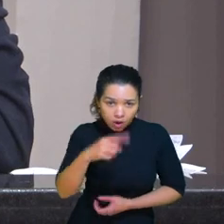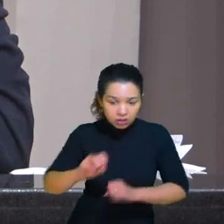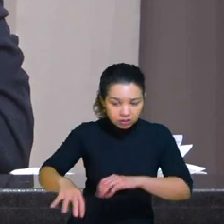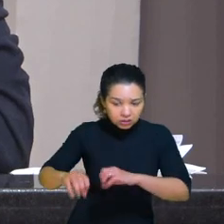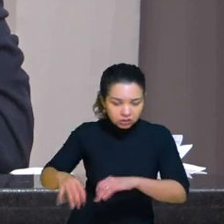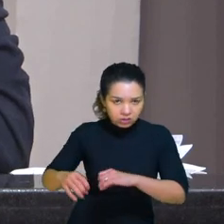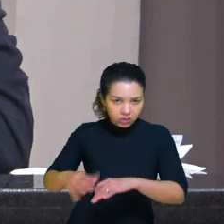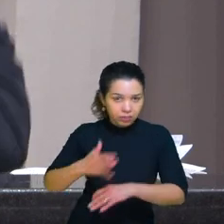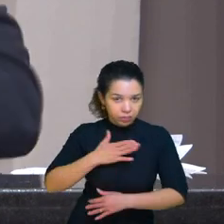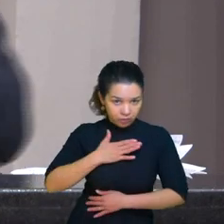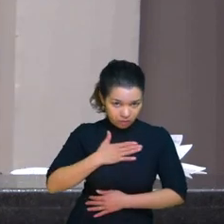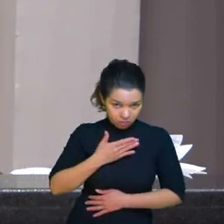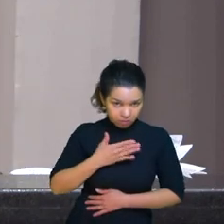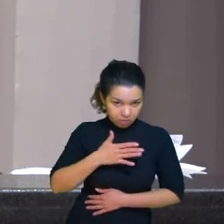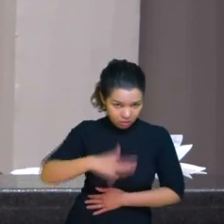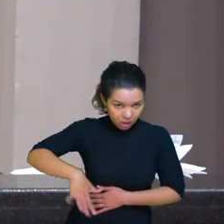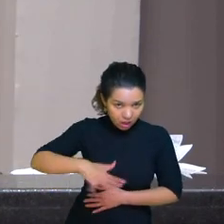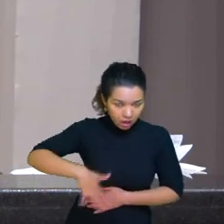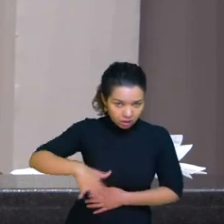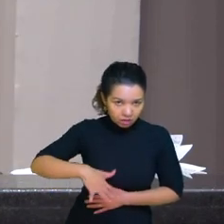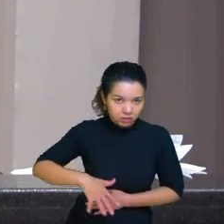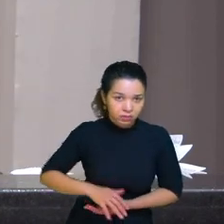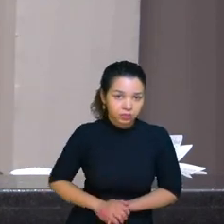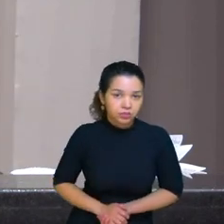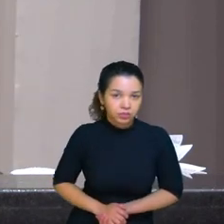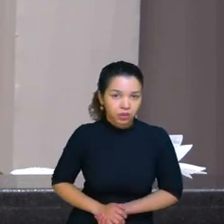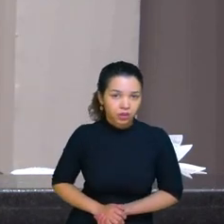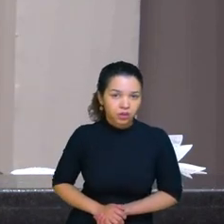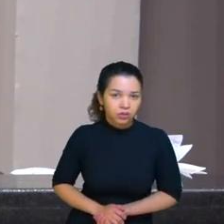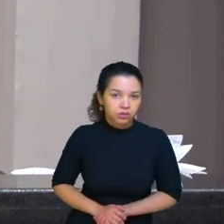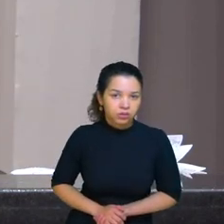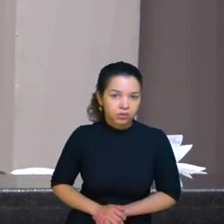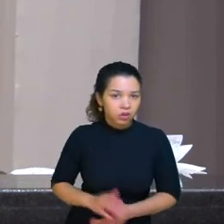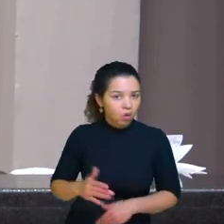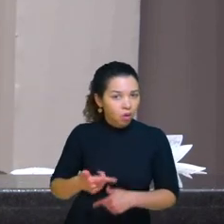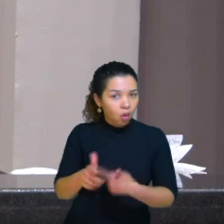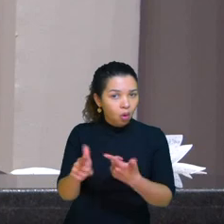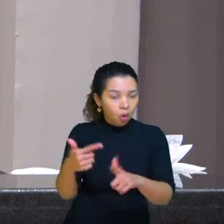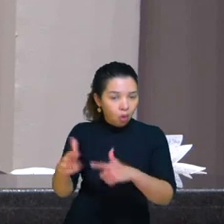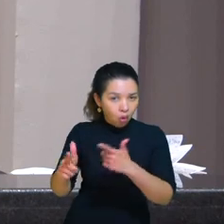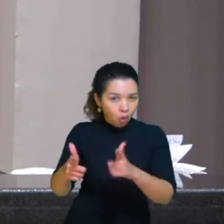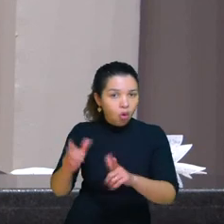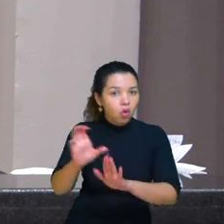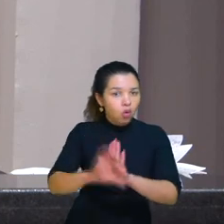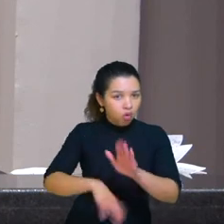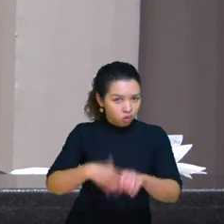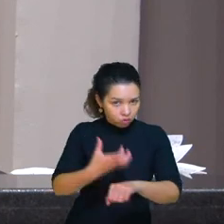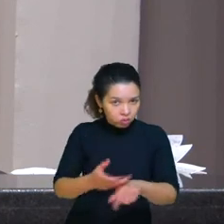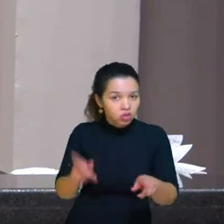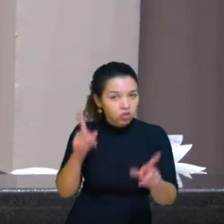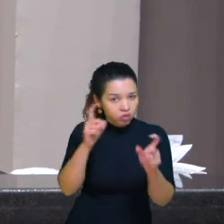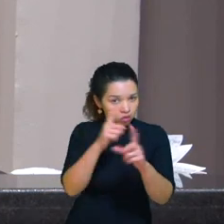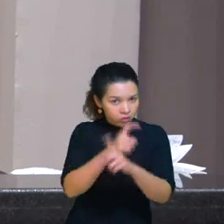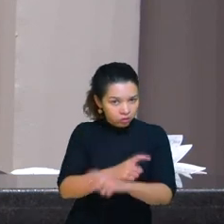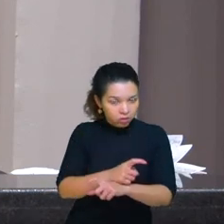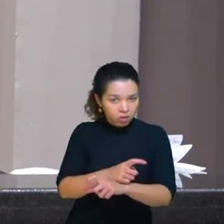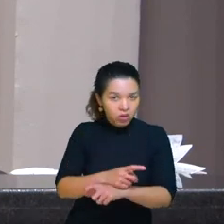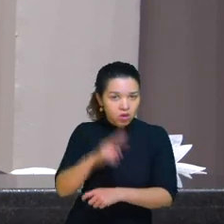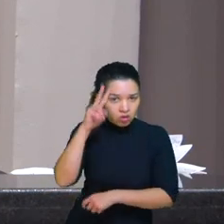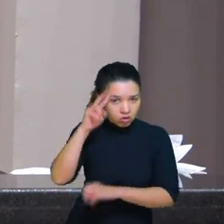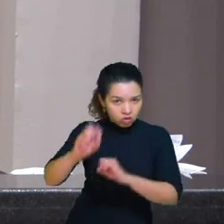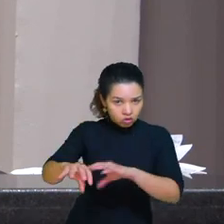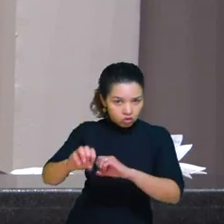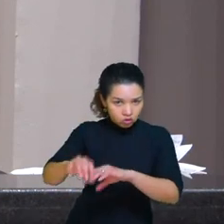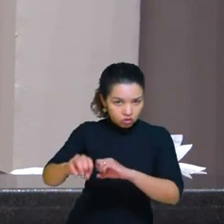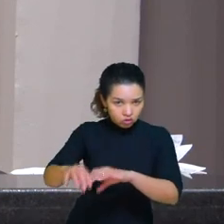da minha Sardinha E isso é pior nos componentes curriculares o sujeito vai ensinar história para as crianças com uma